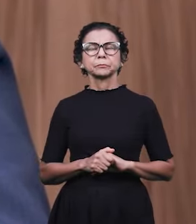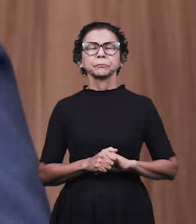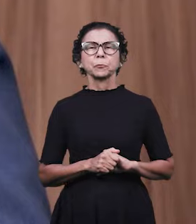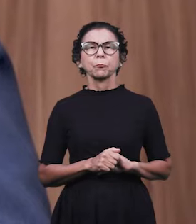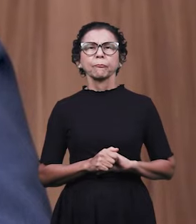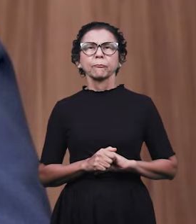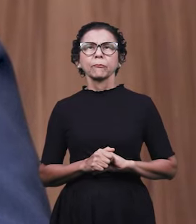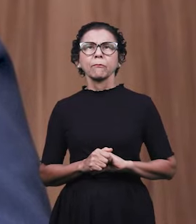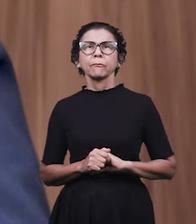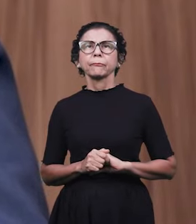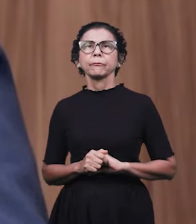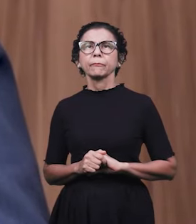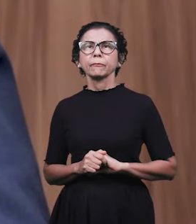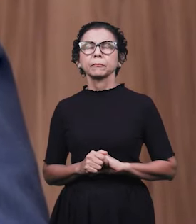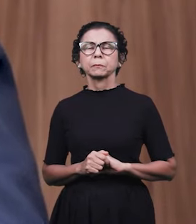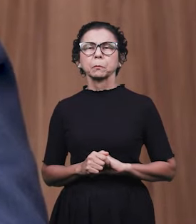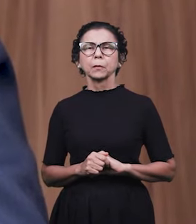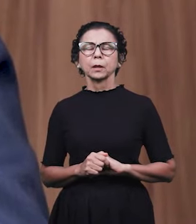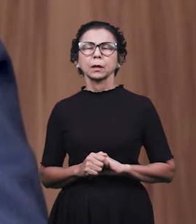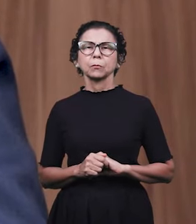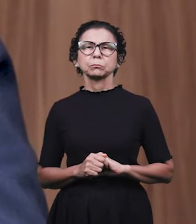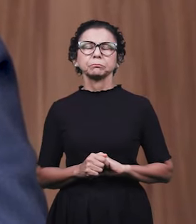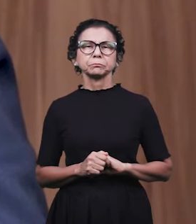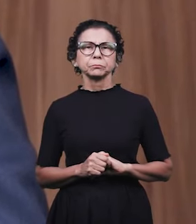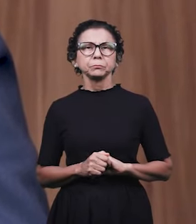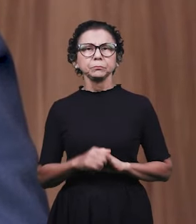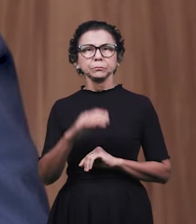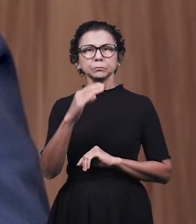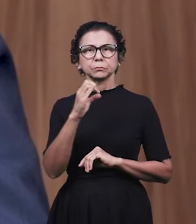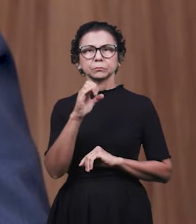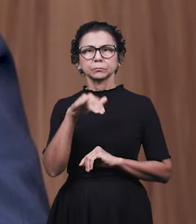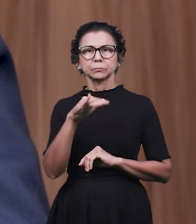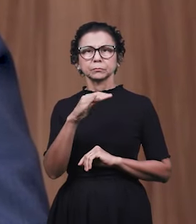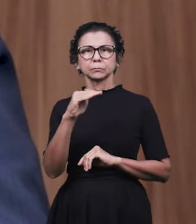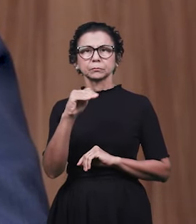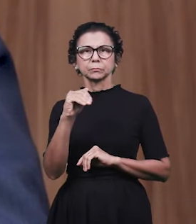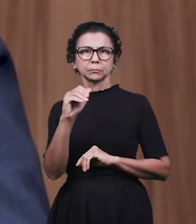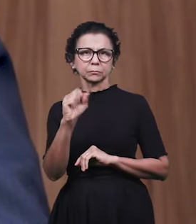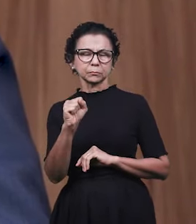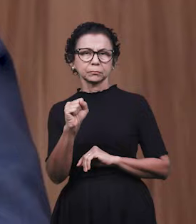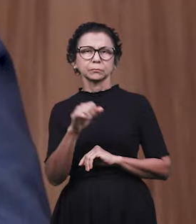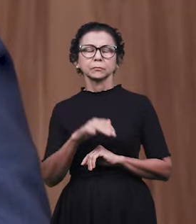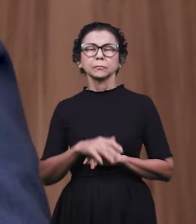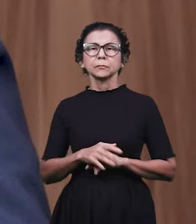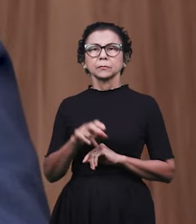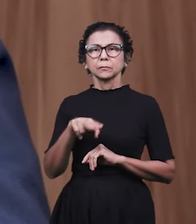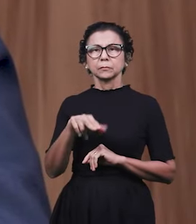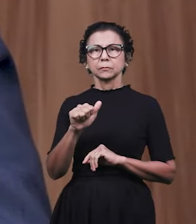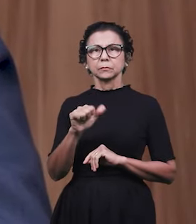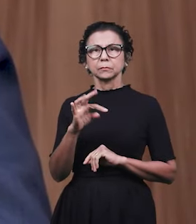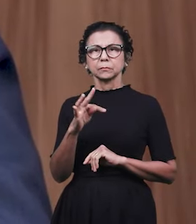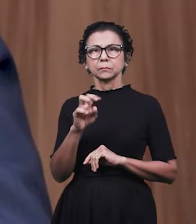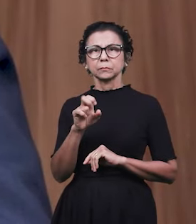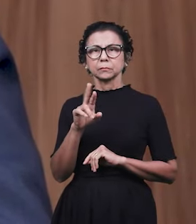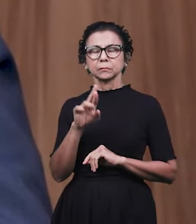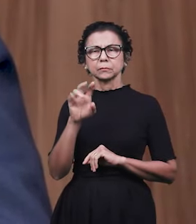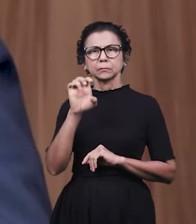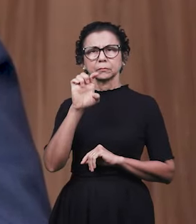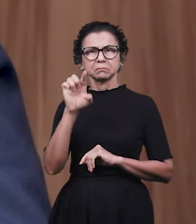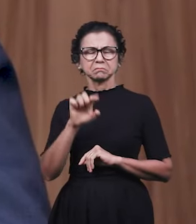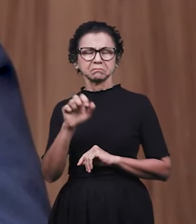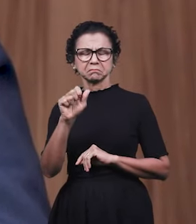E depois de algum tempo, né, não há muitos anos, né, a prova do IFES ela ficou na parte de ciências da